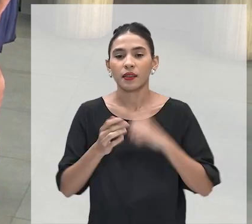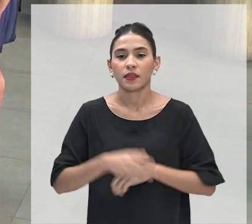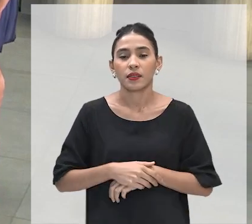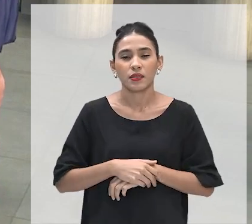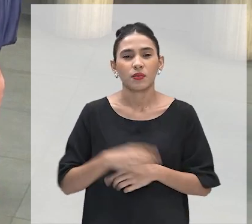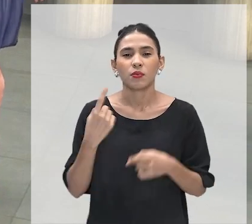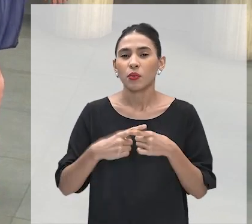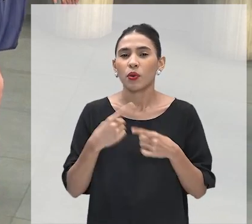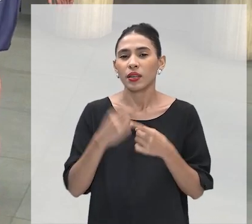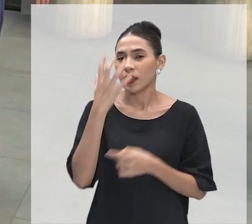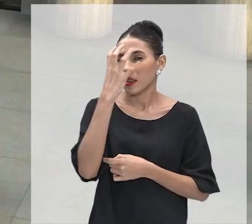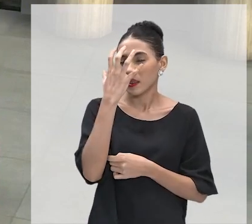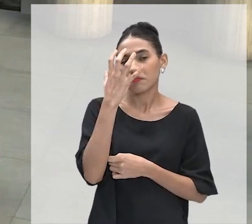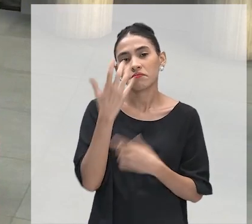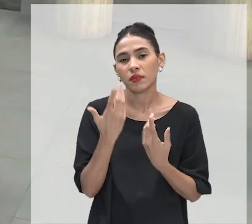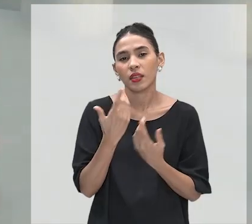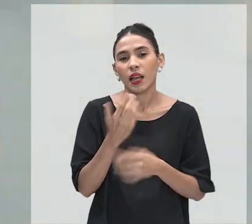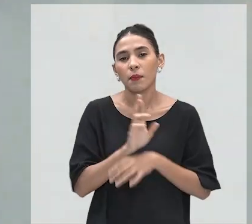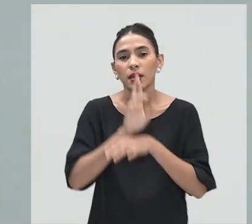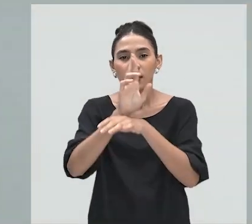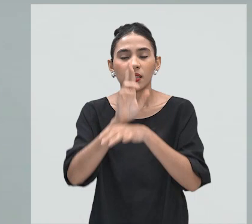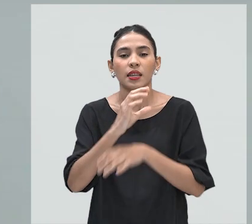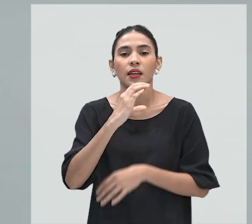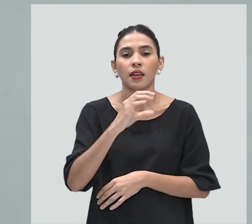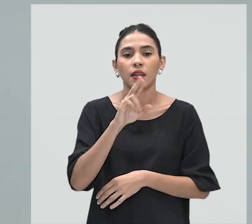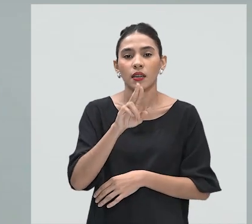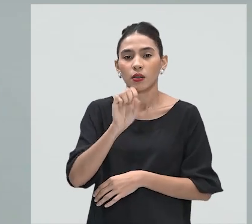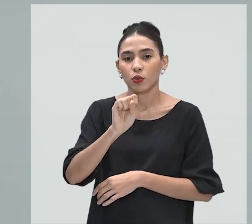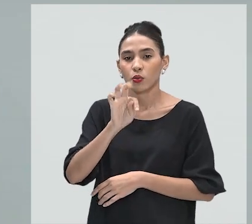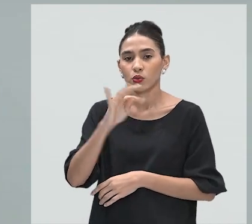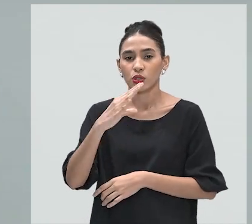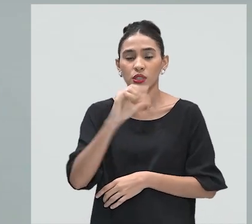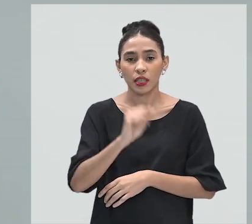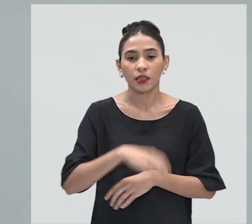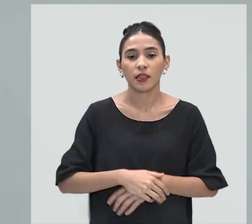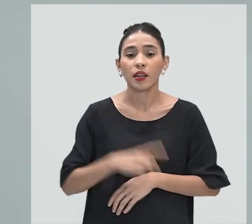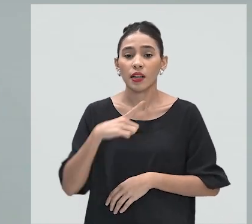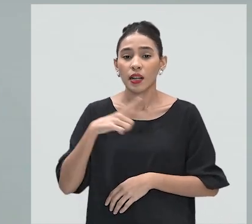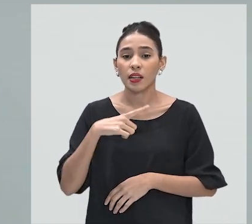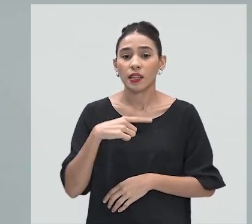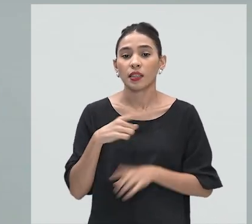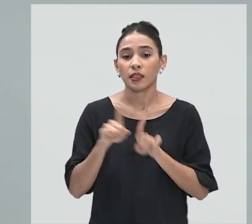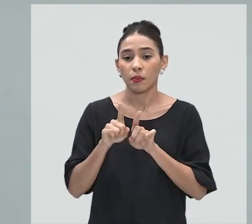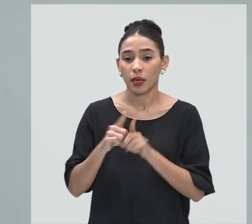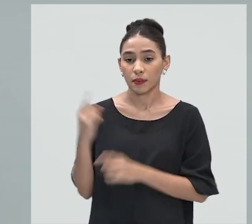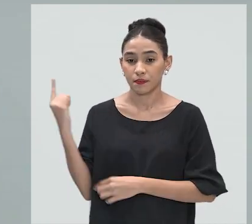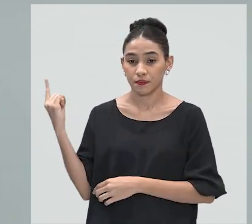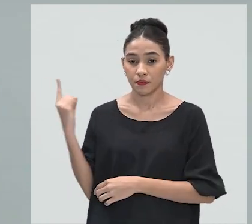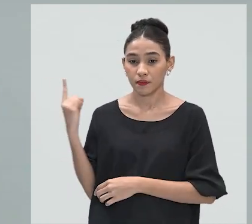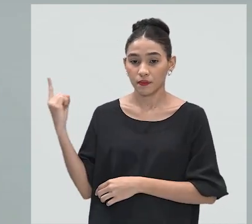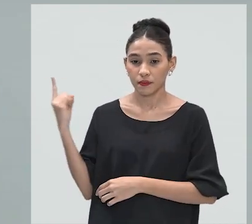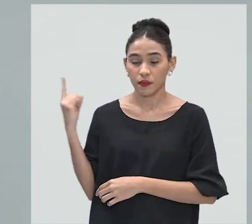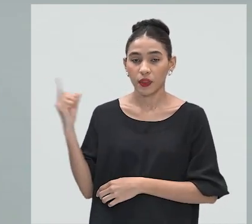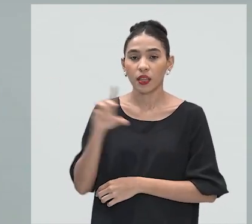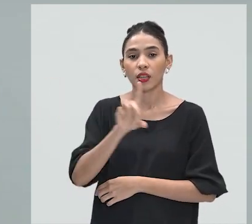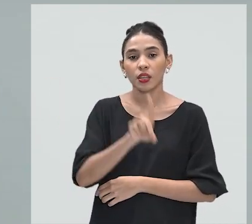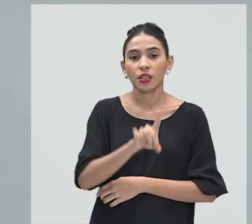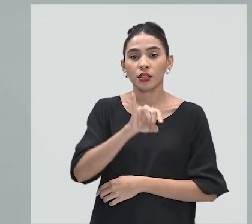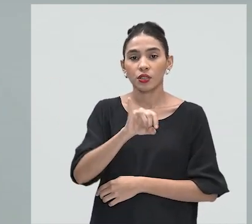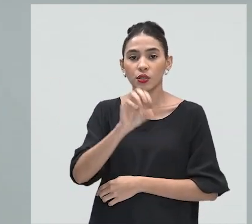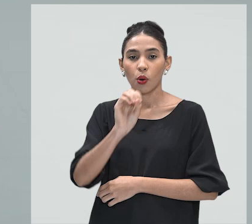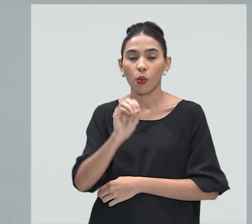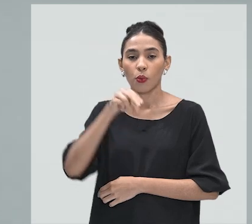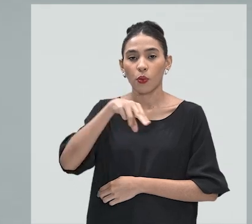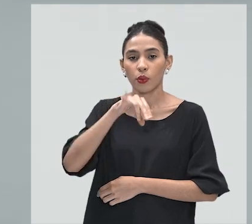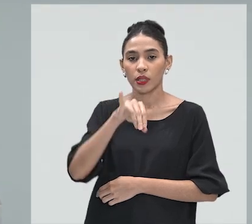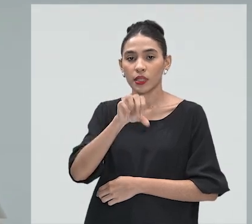para acústica. Aqui nós temos uma estátua que nós vamos falar mais adiante, que é de Dionísio. Quando